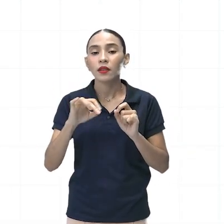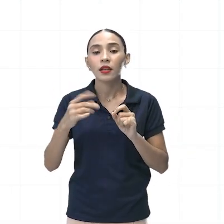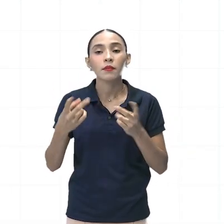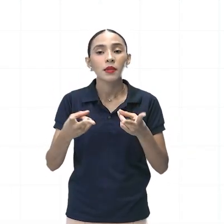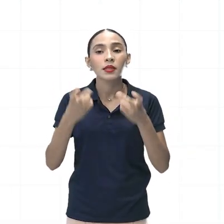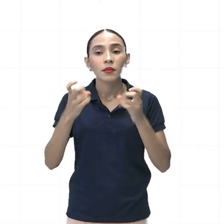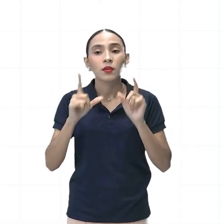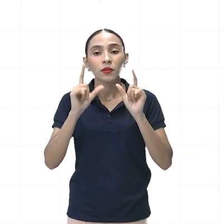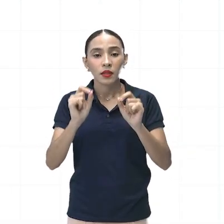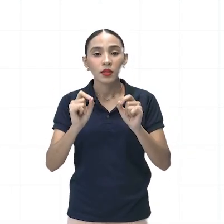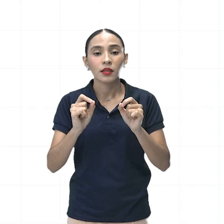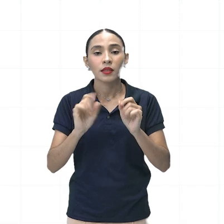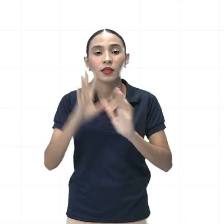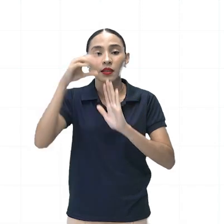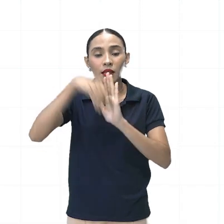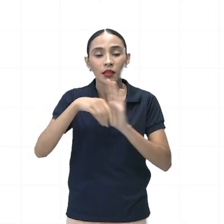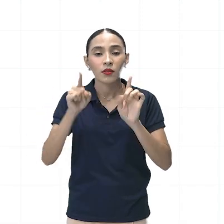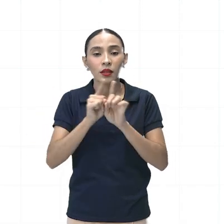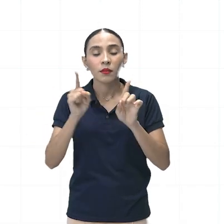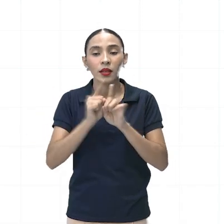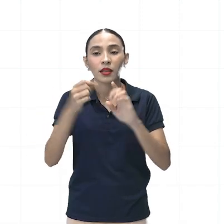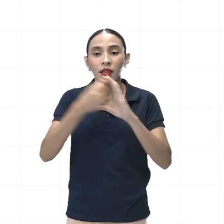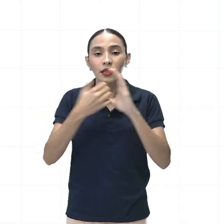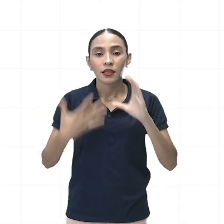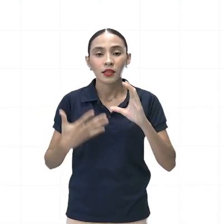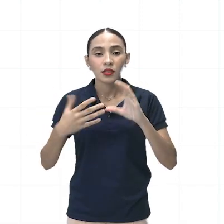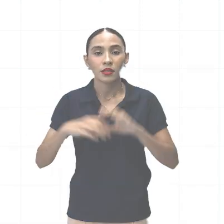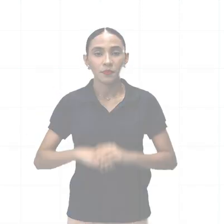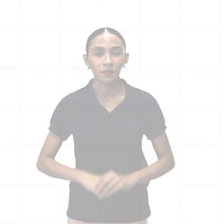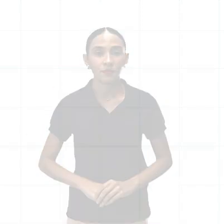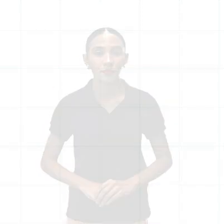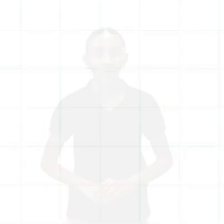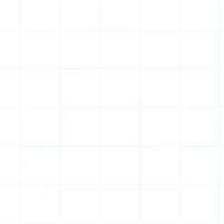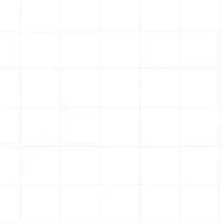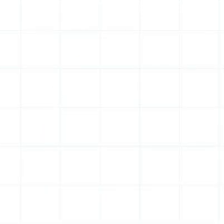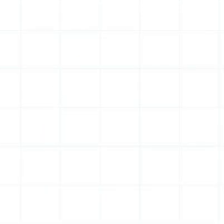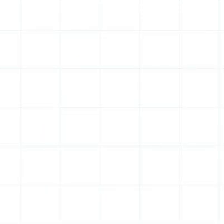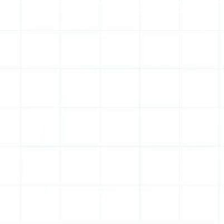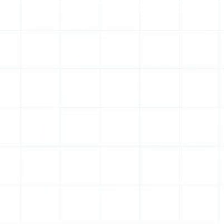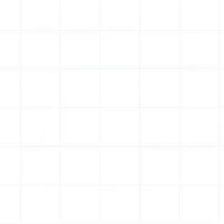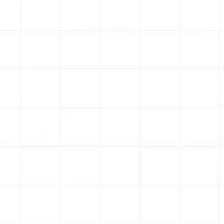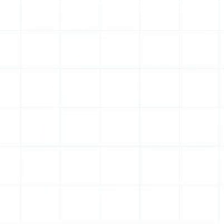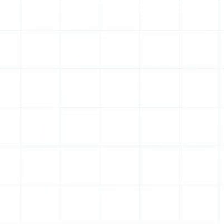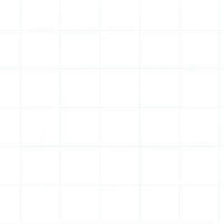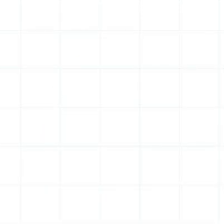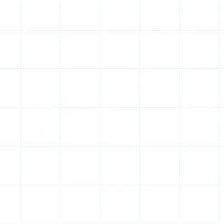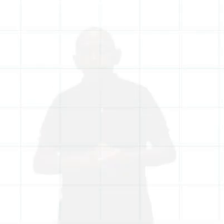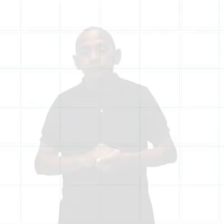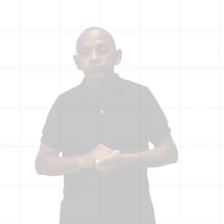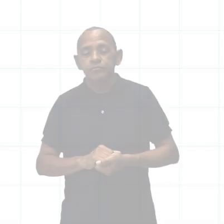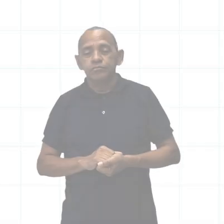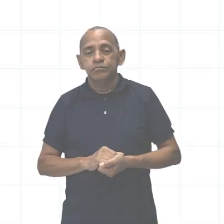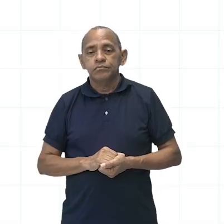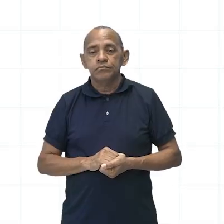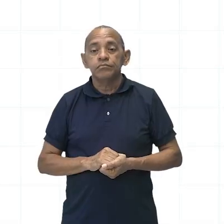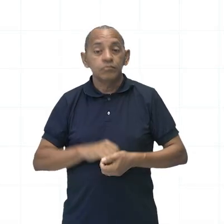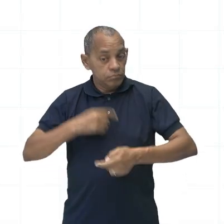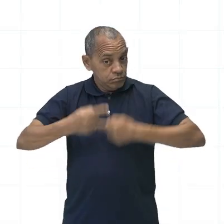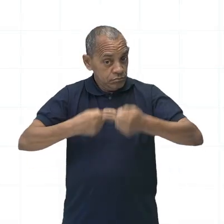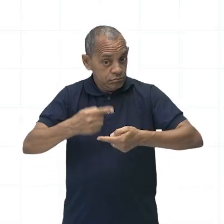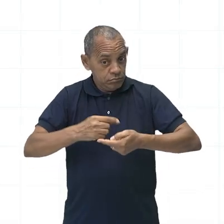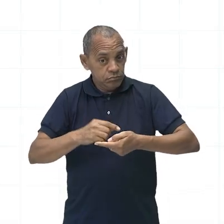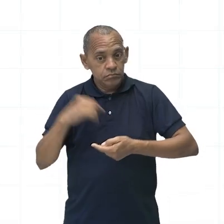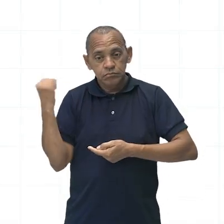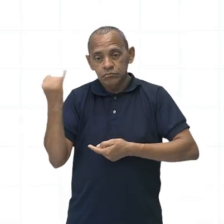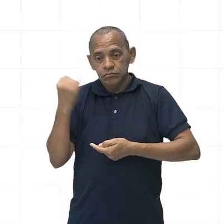ver dentro dessas características? Bem, a hereditariedade é essencial